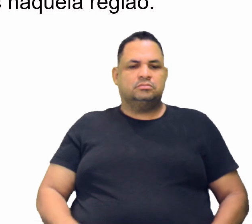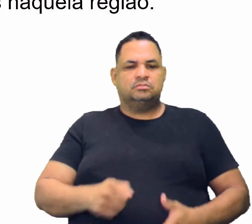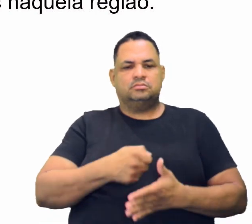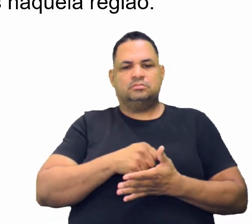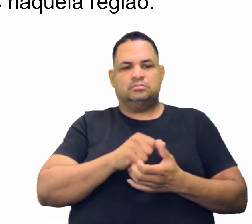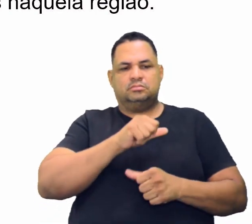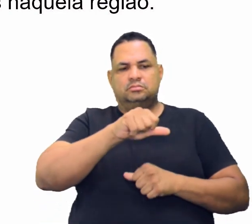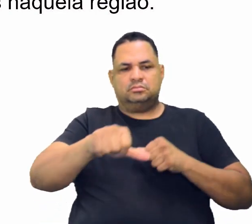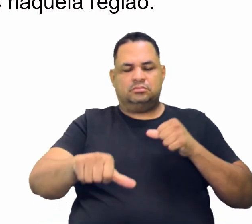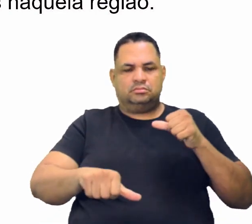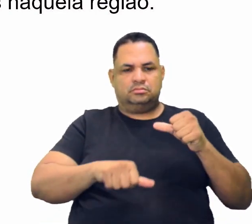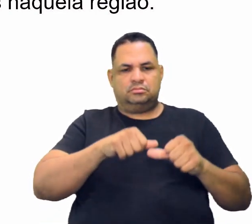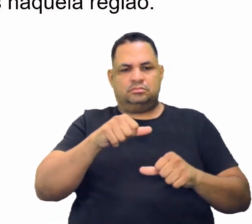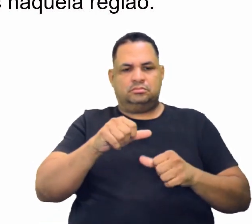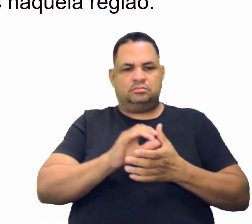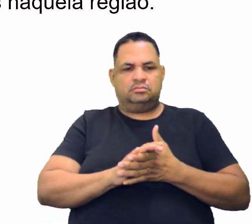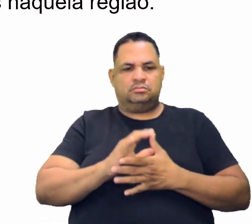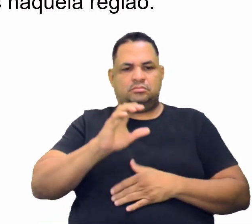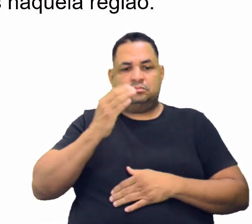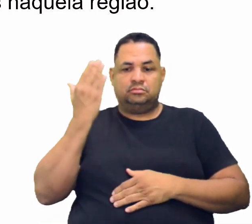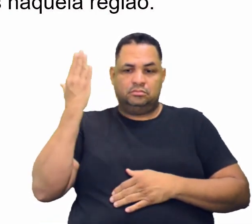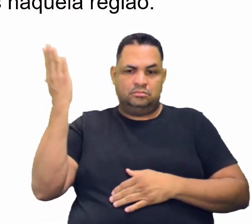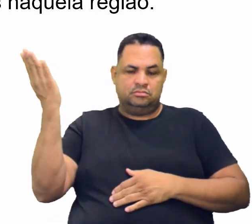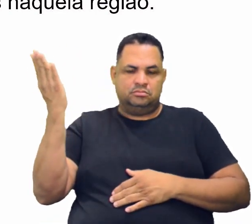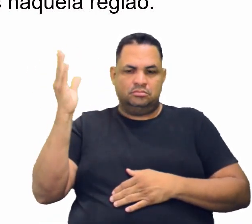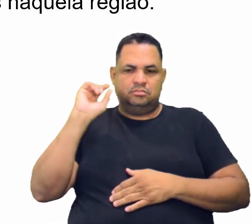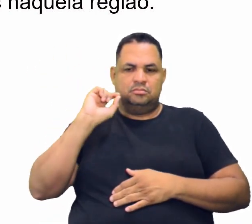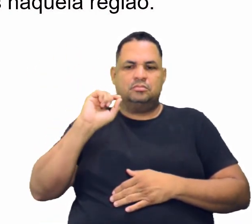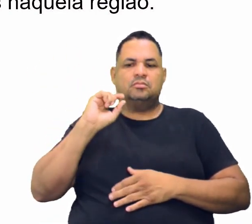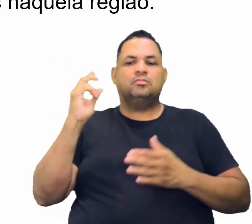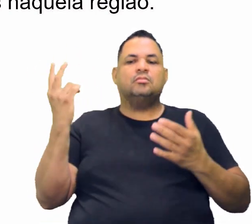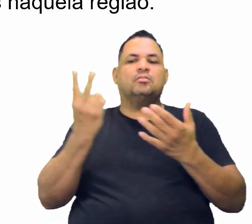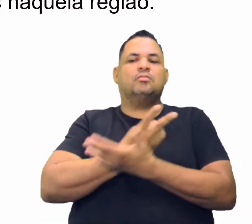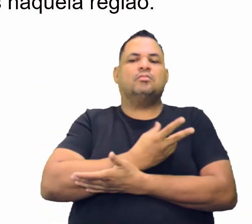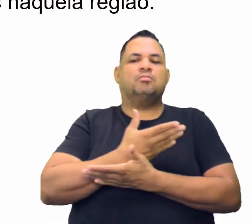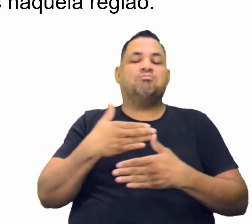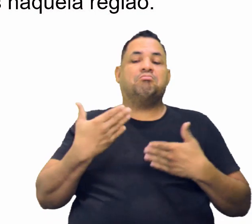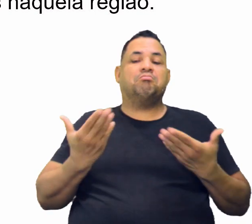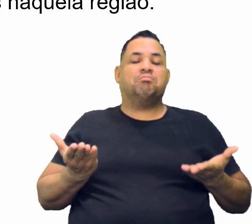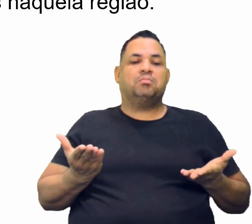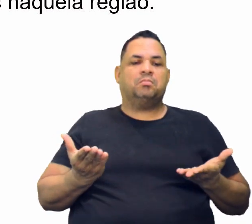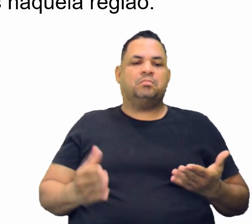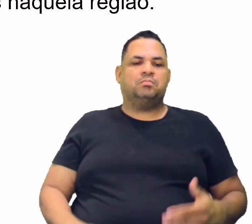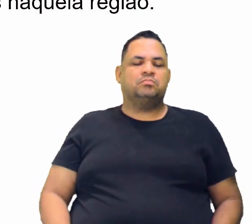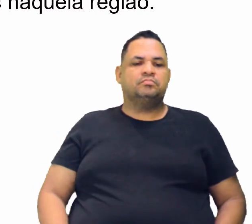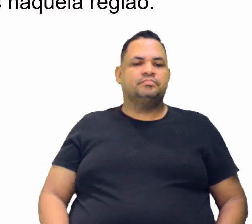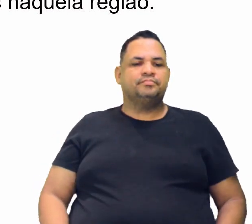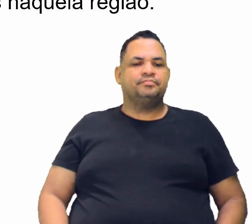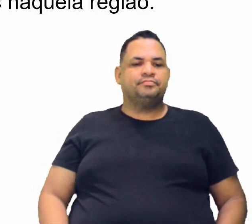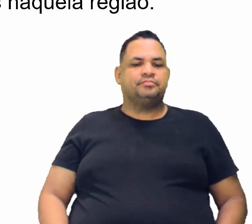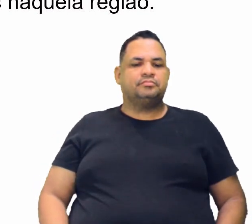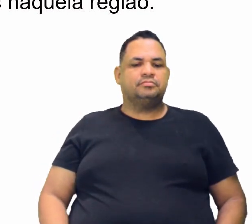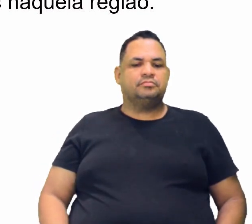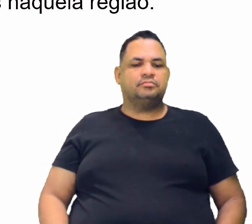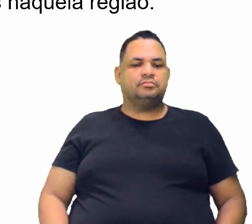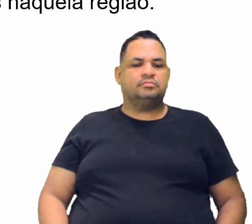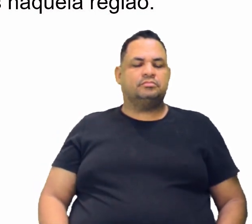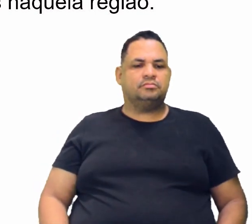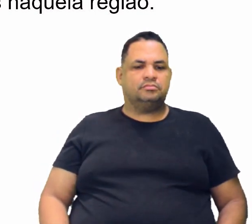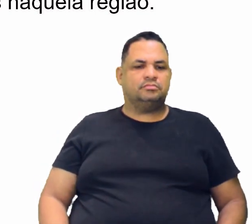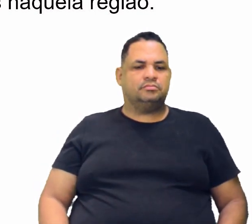haver, trocar por existir, o que vai acontecer aqui, ó? Aí vai ficar esse existir